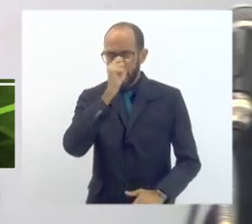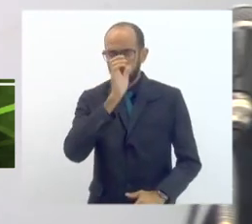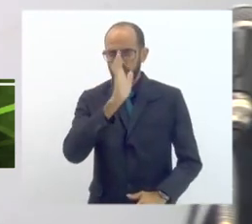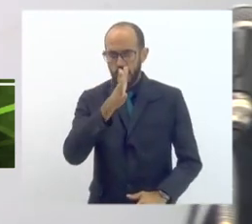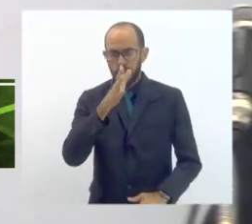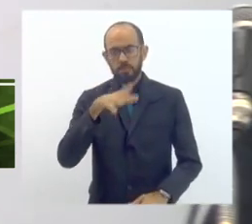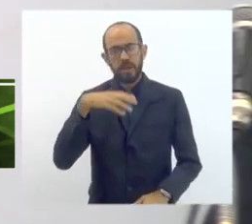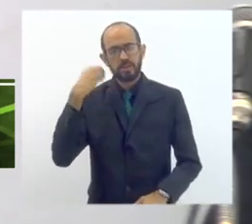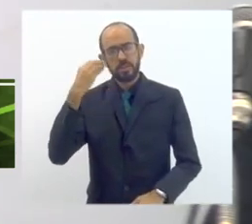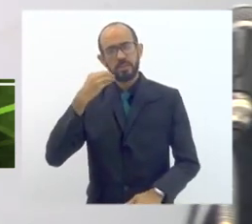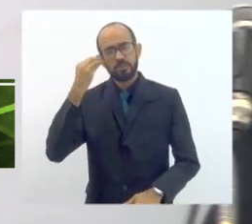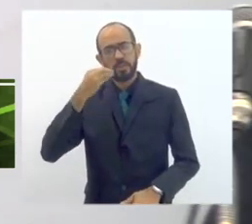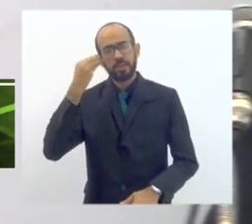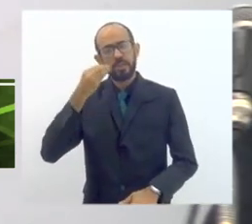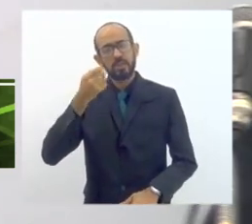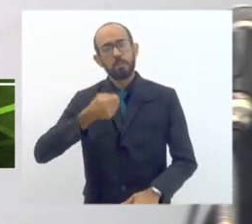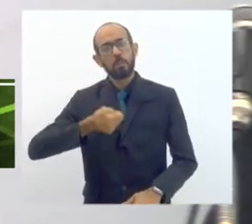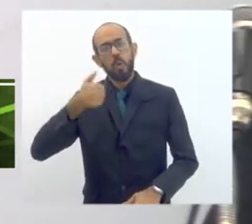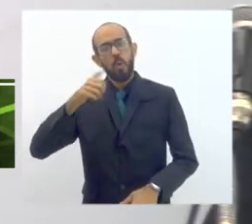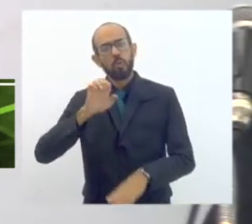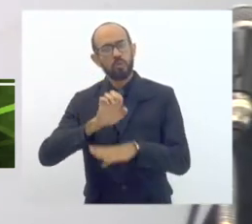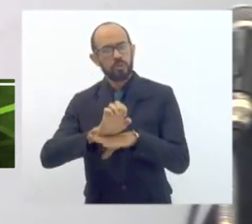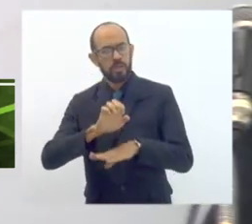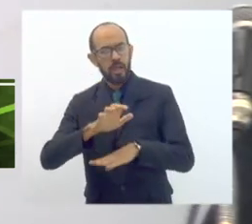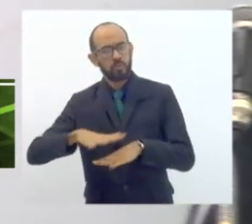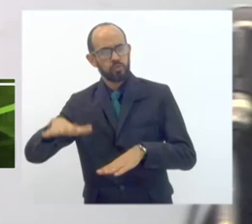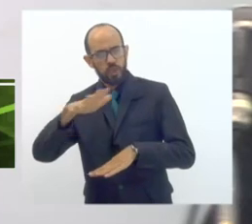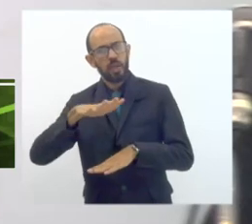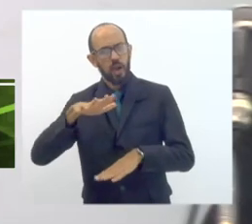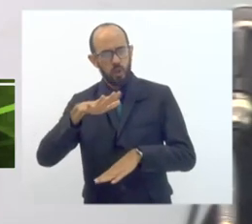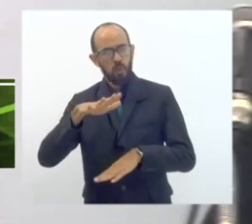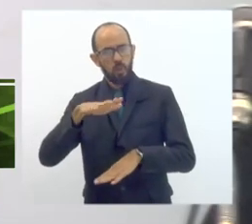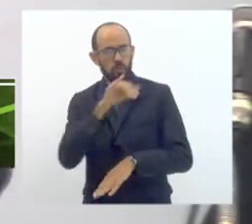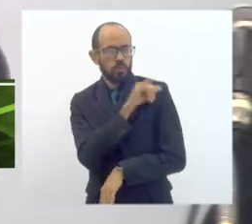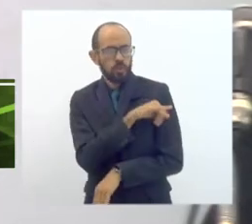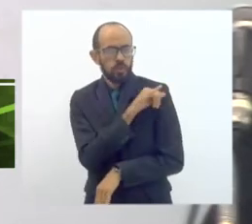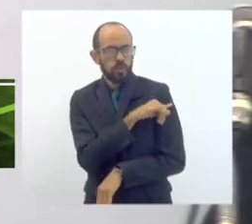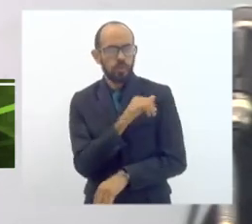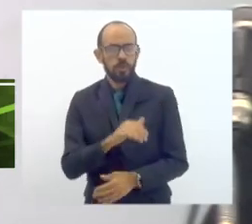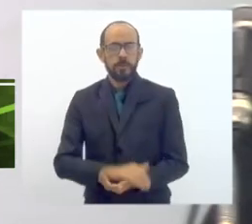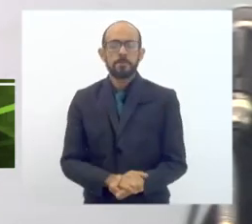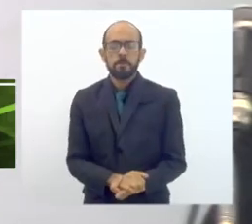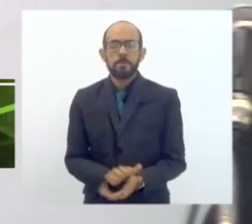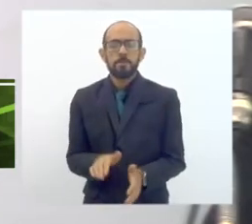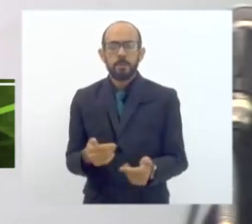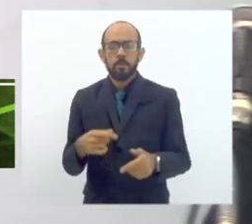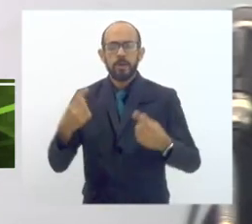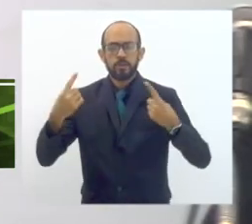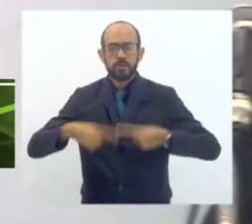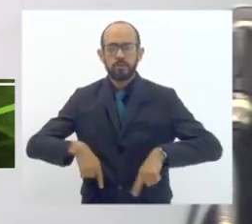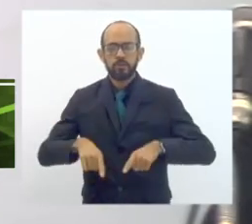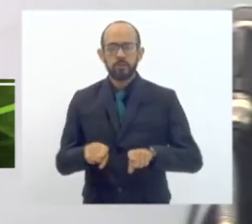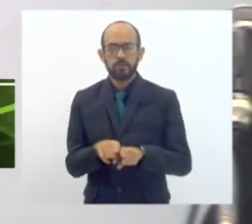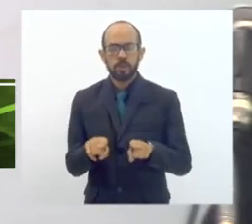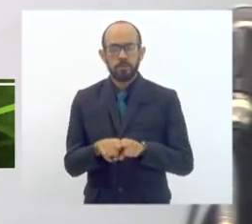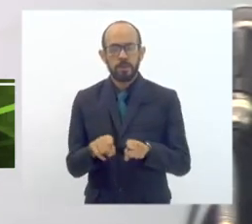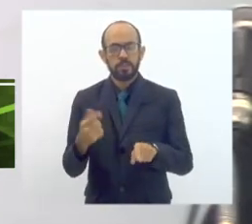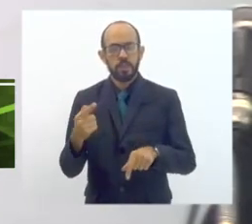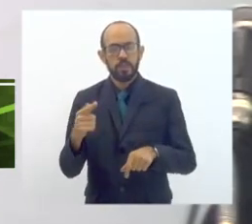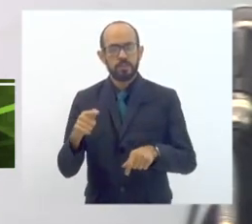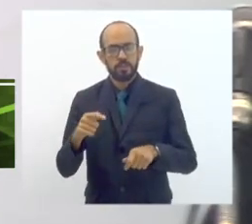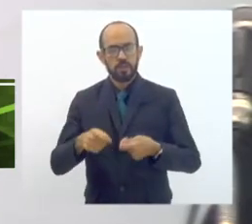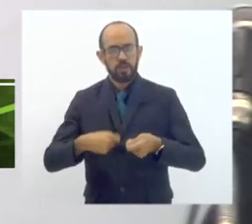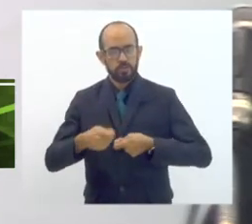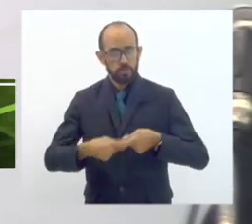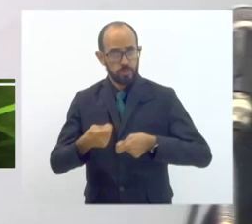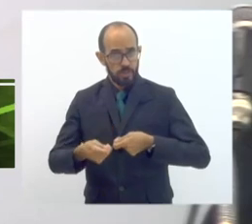Janeiro está engatinhando sobre esse processo. E são desafios de financiamento, de integração, são desafios também gerenciais e administrativos e